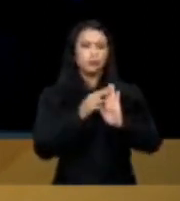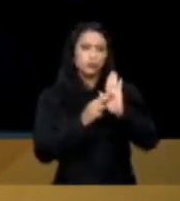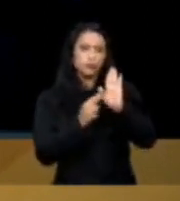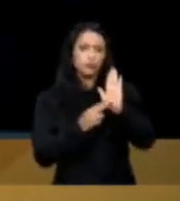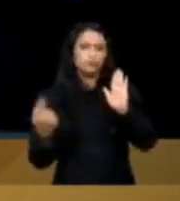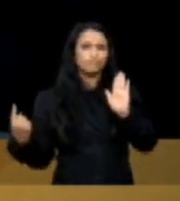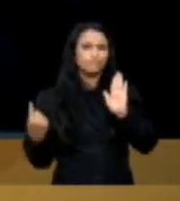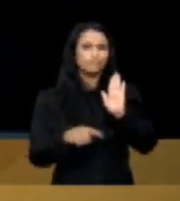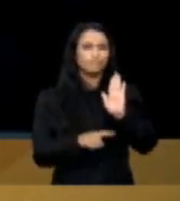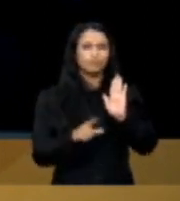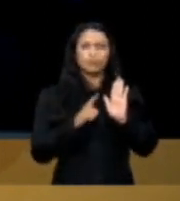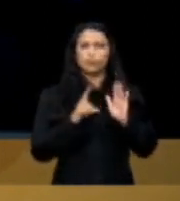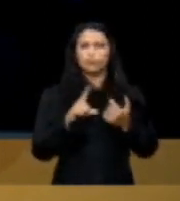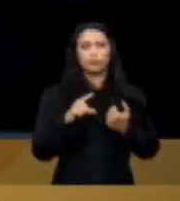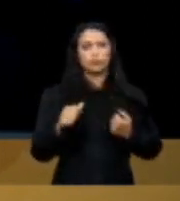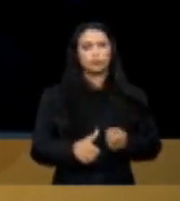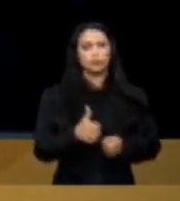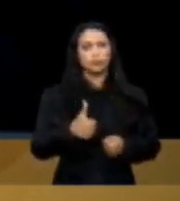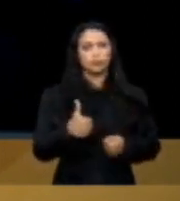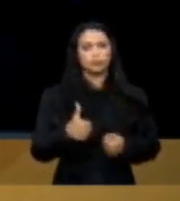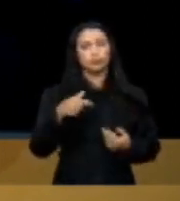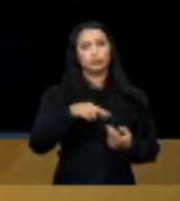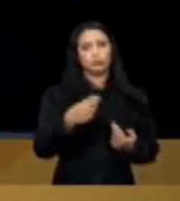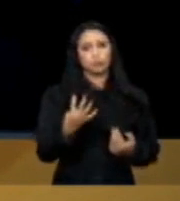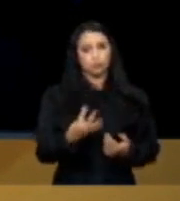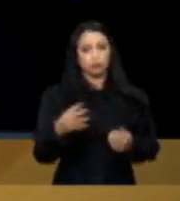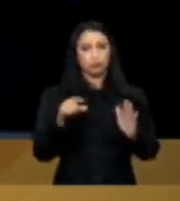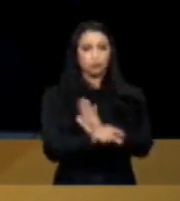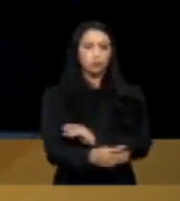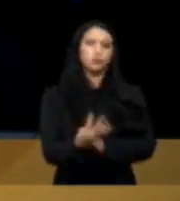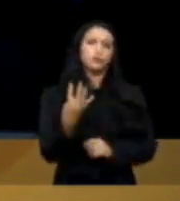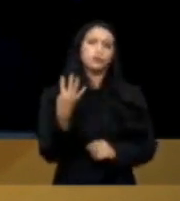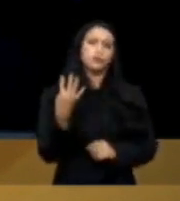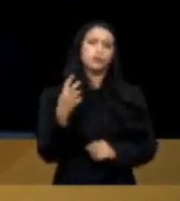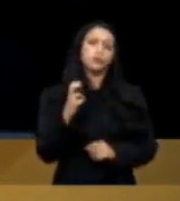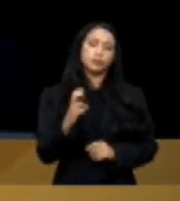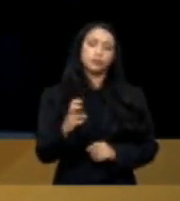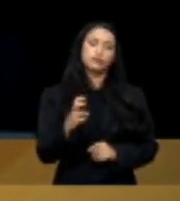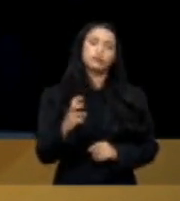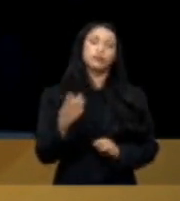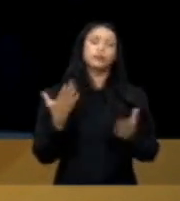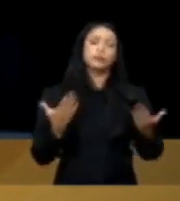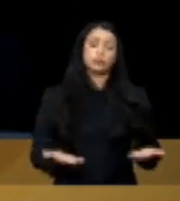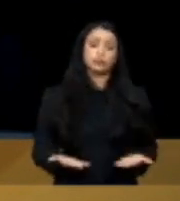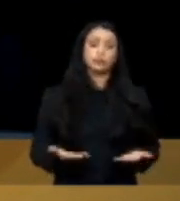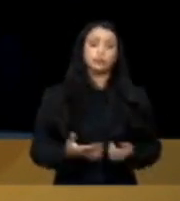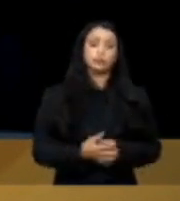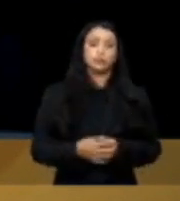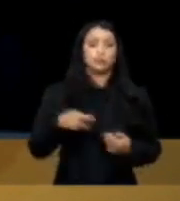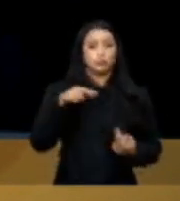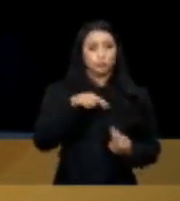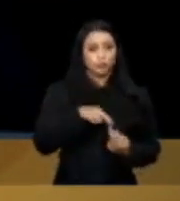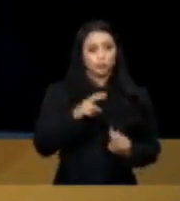normas violam os artigos 1º, inciso 4, parágrafo 5º, caput, e o